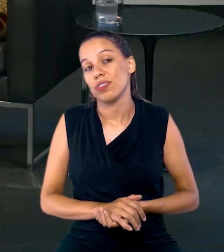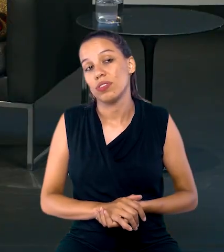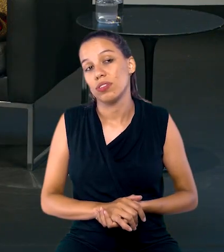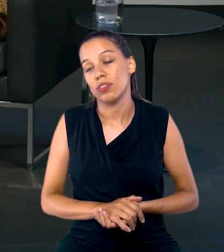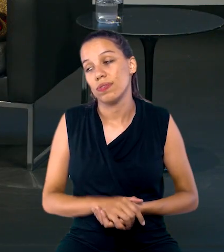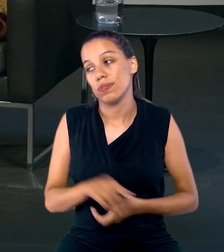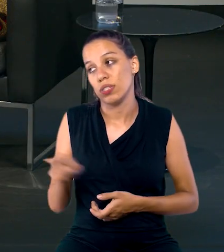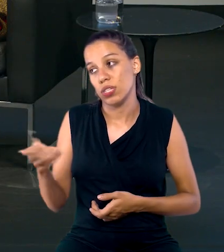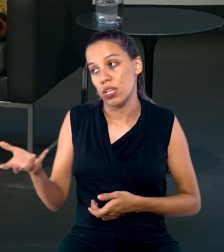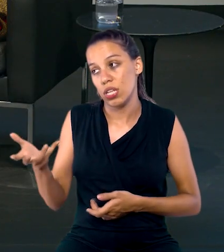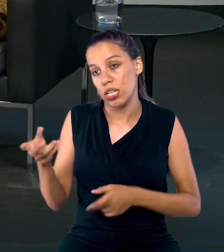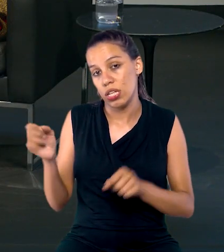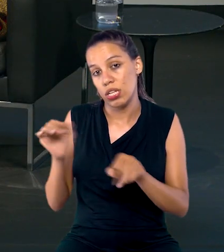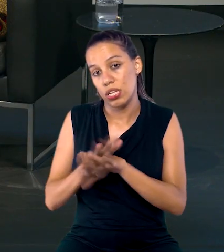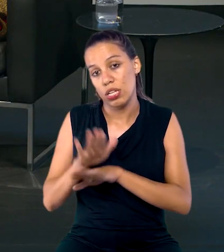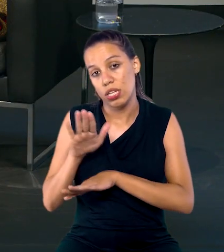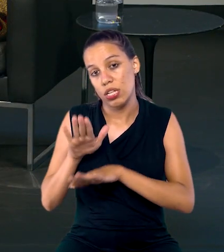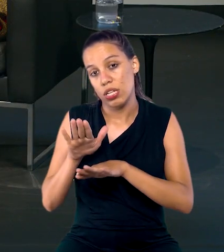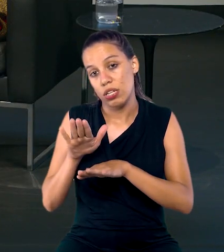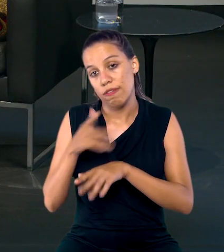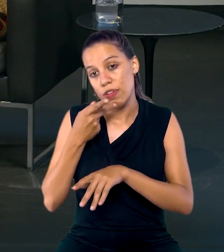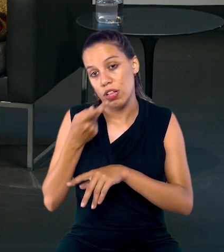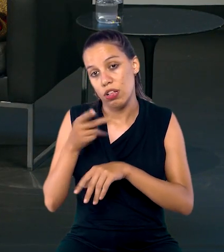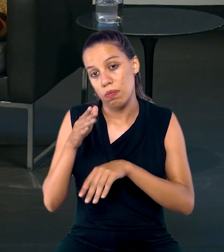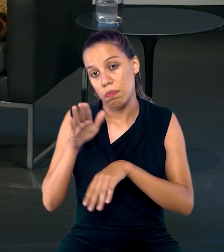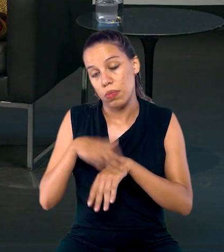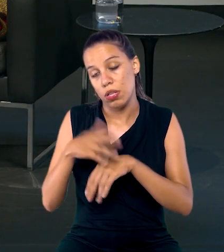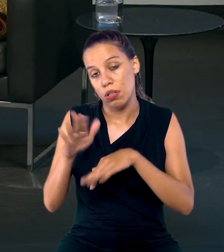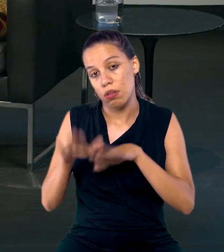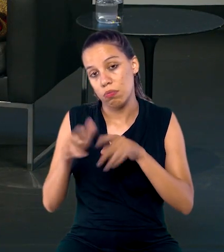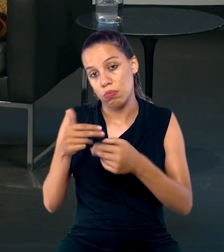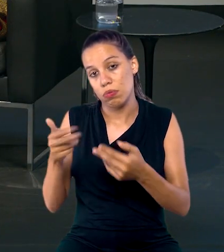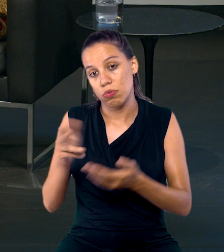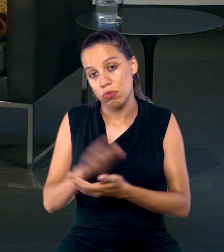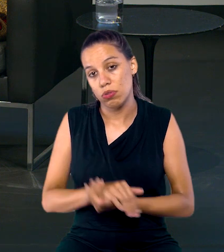Eliane, querida, você quer fazer uma finalização, trazer mais alguma coisa?